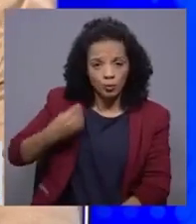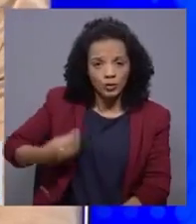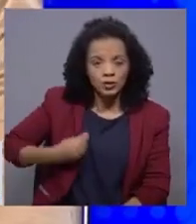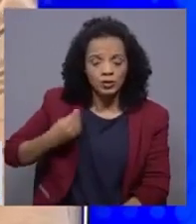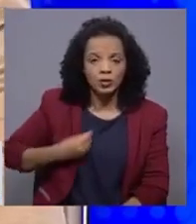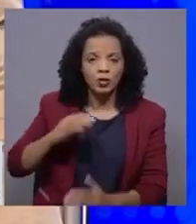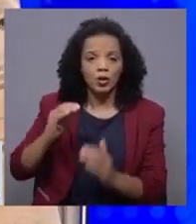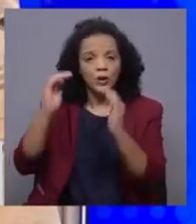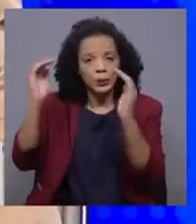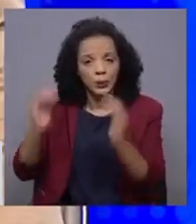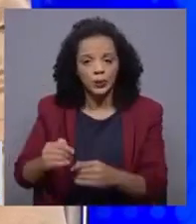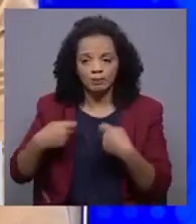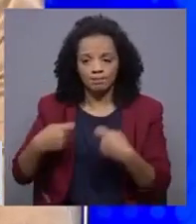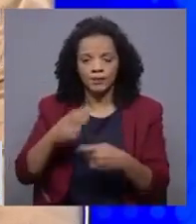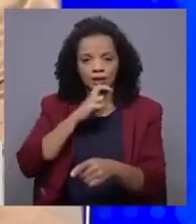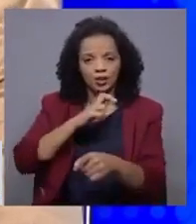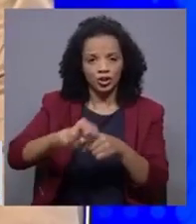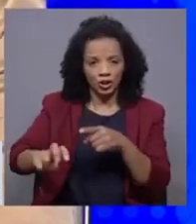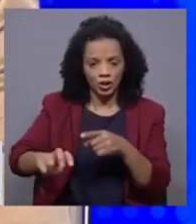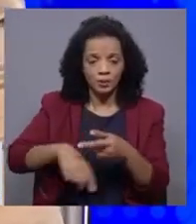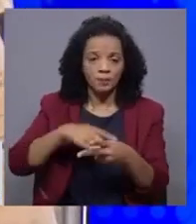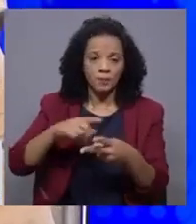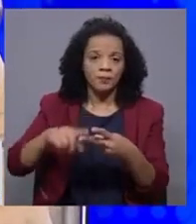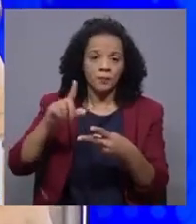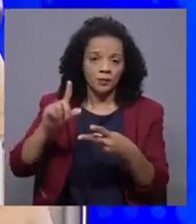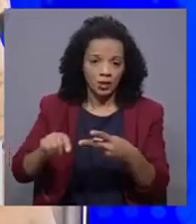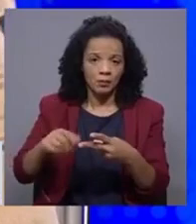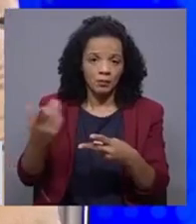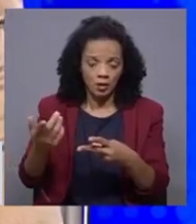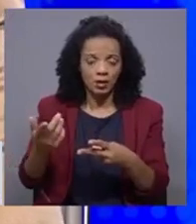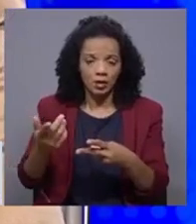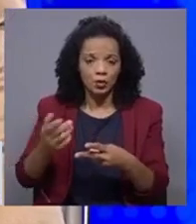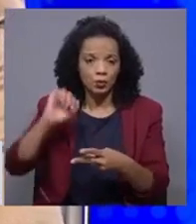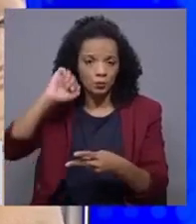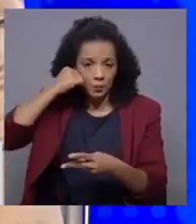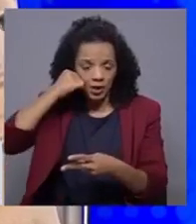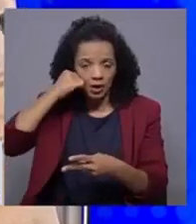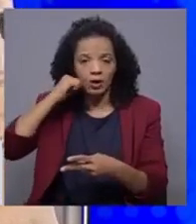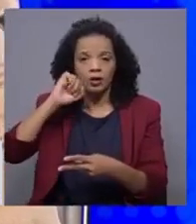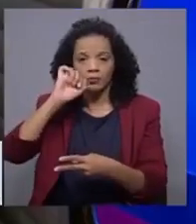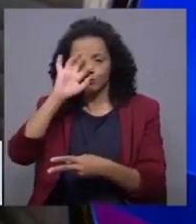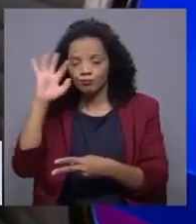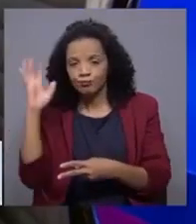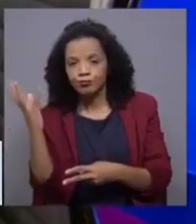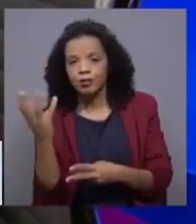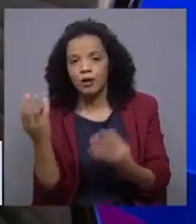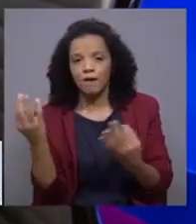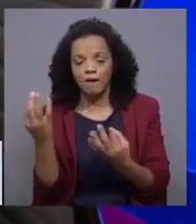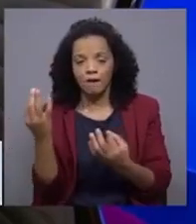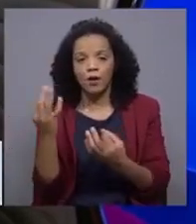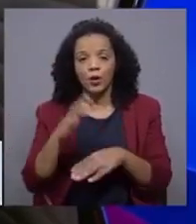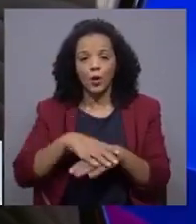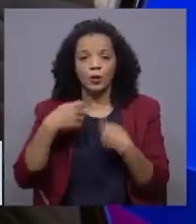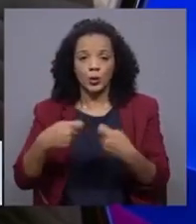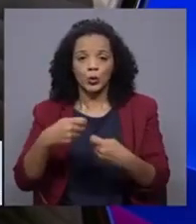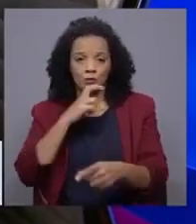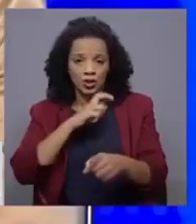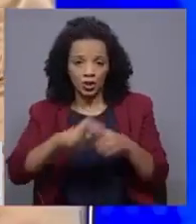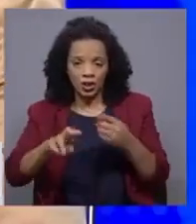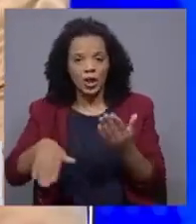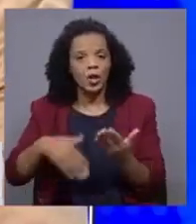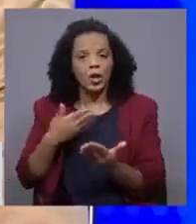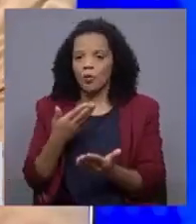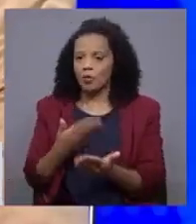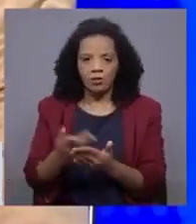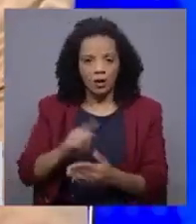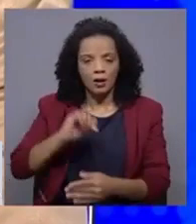em reduzir os consumos de energia e, assim, consequentemente, a pegada energética e ambiental desse tipo de consumos, não pusesse em